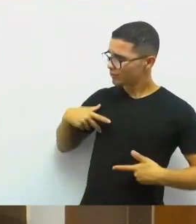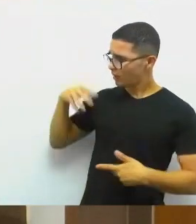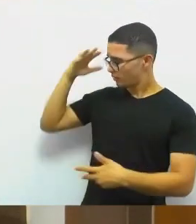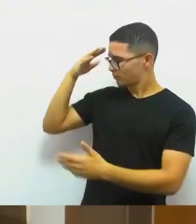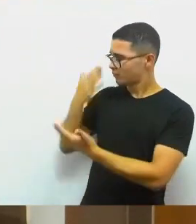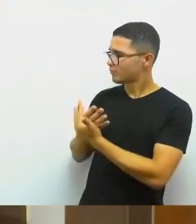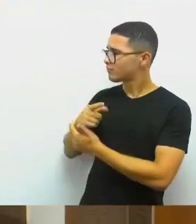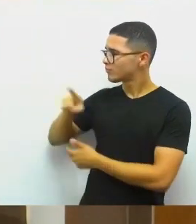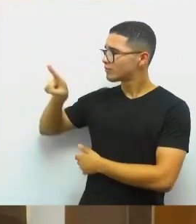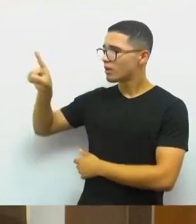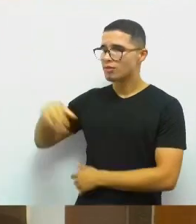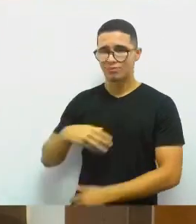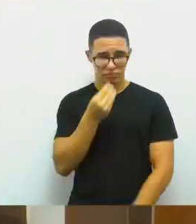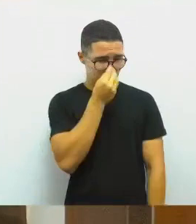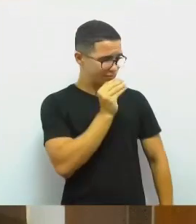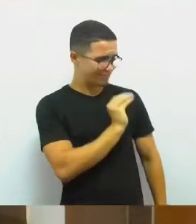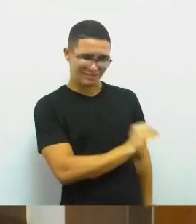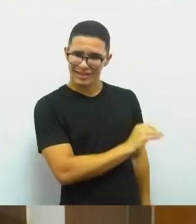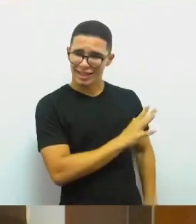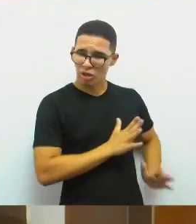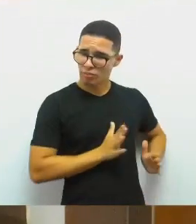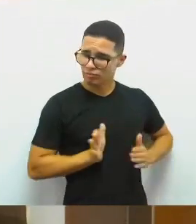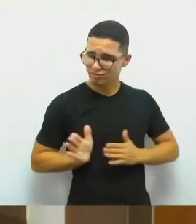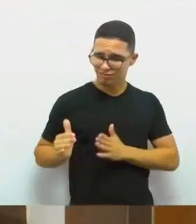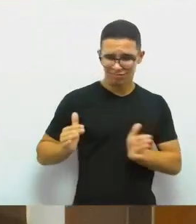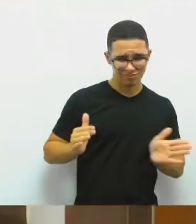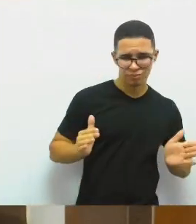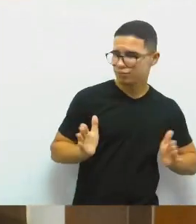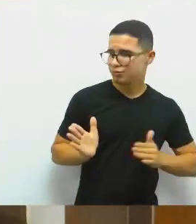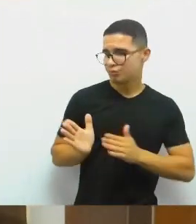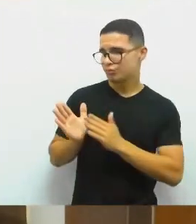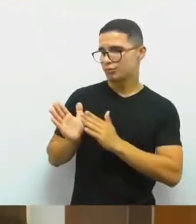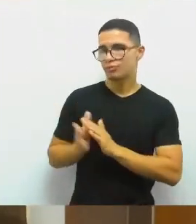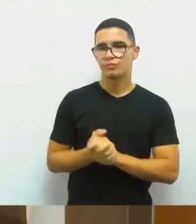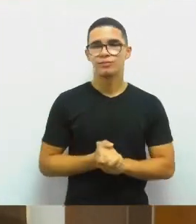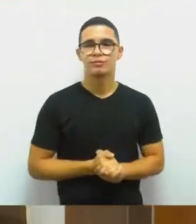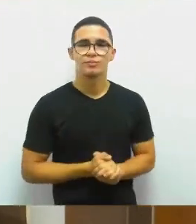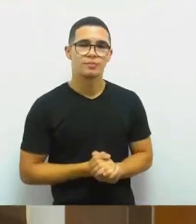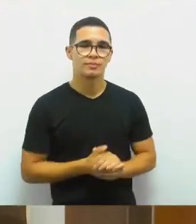soberbos, nem os que desviam para a mentira.